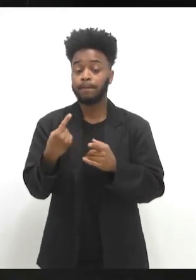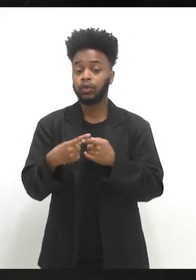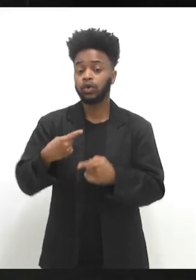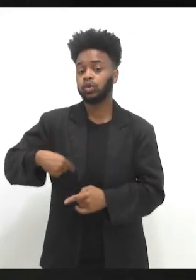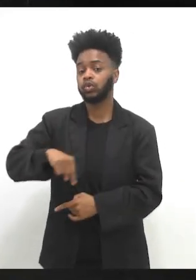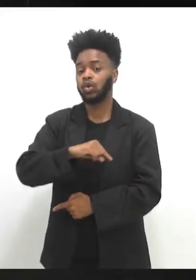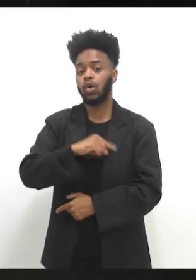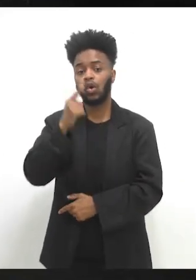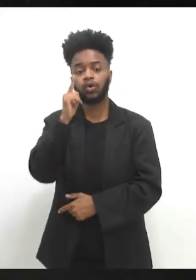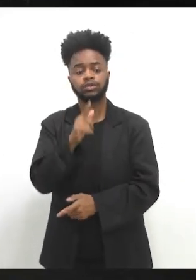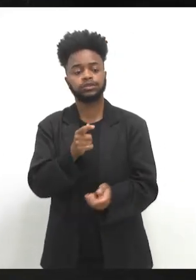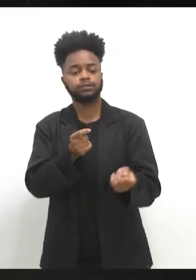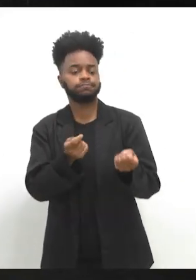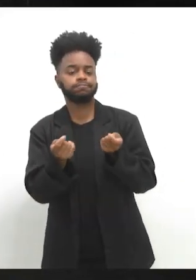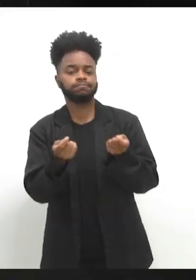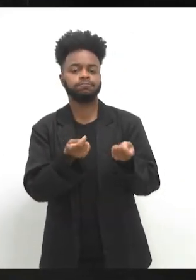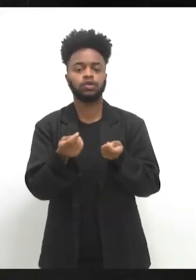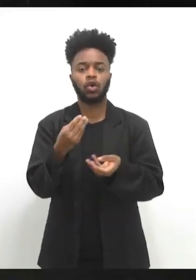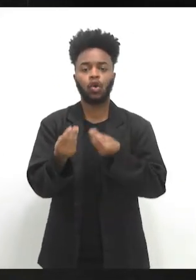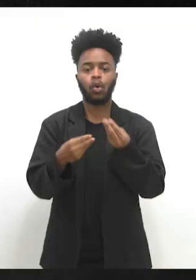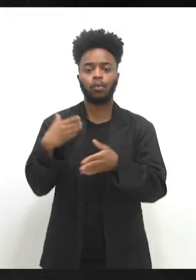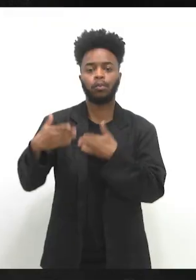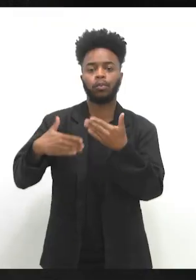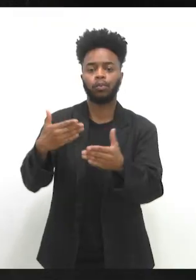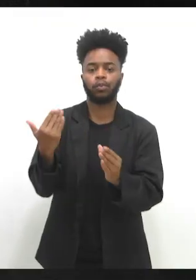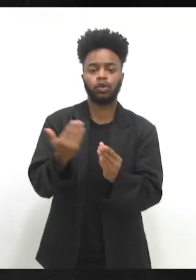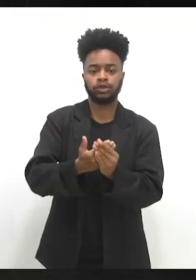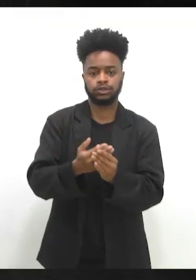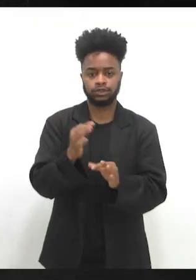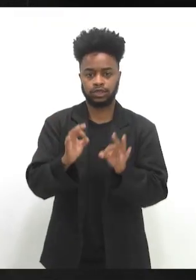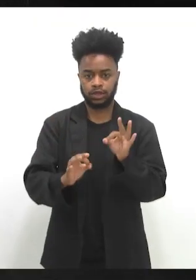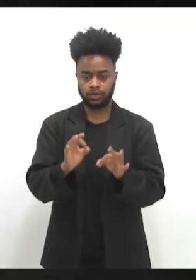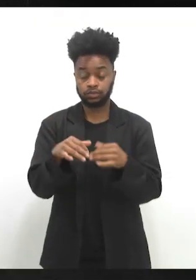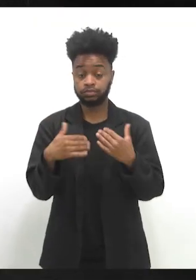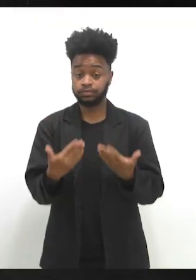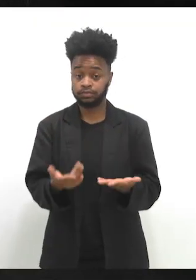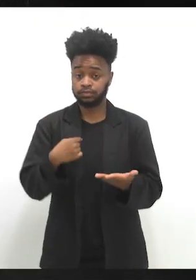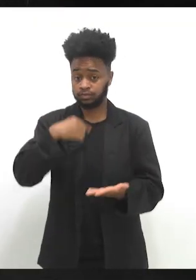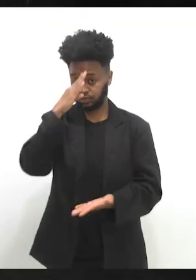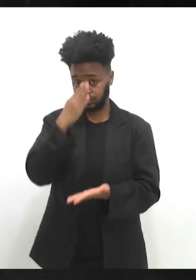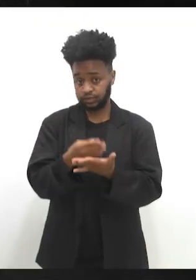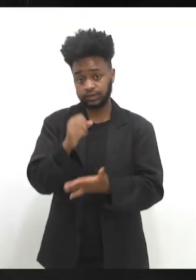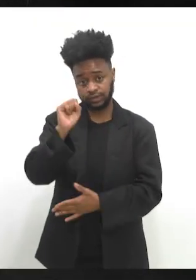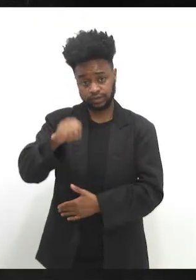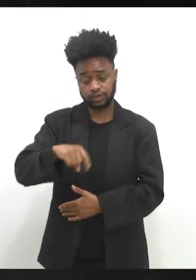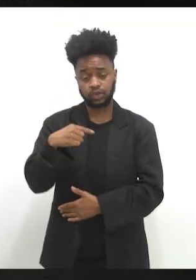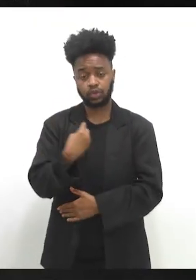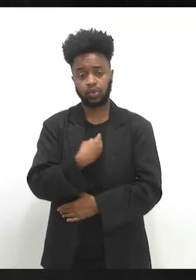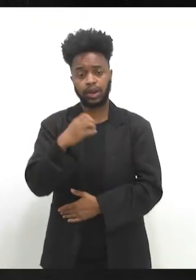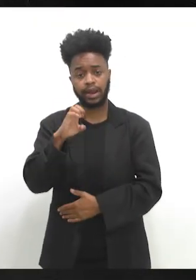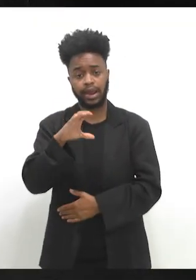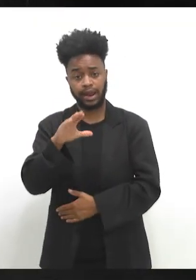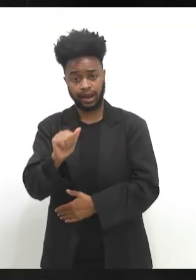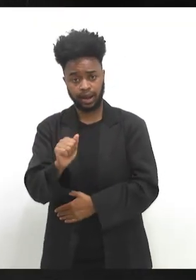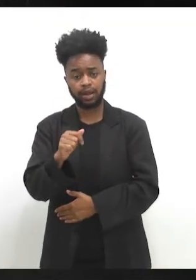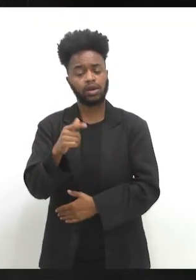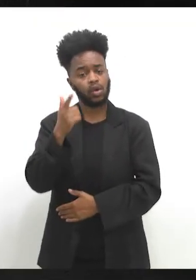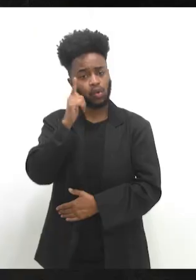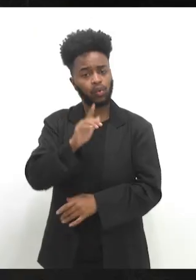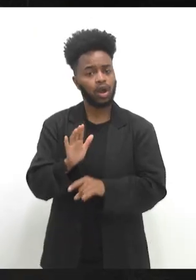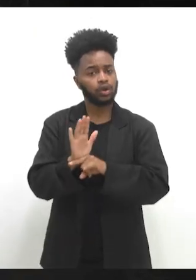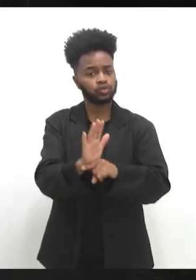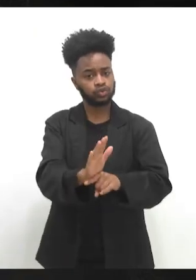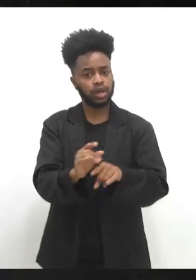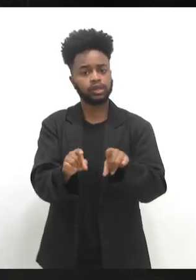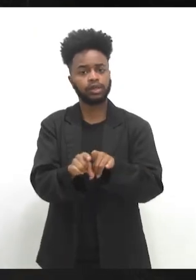onde a gente permite uma mediação dentro do processo judicial, né? Então, eu acredito que sim, o ECA está aí bem para frente